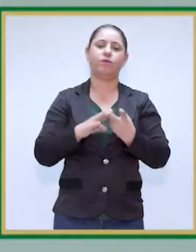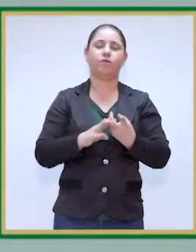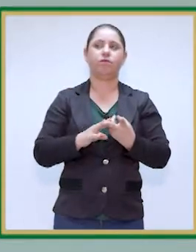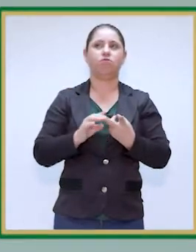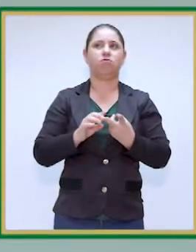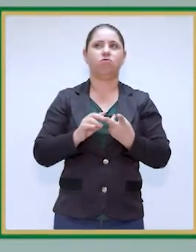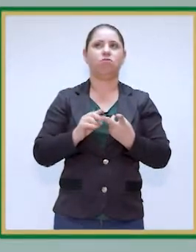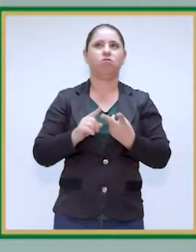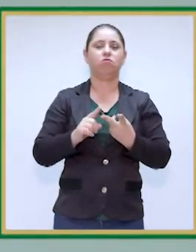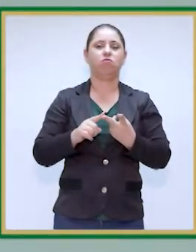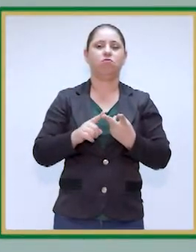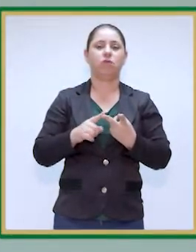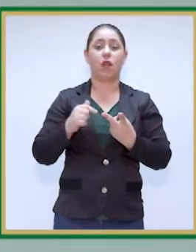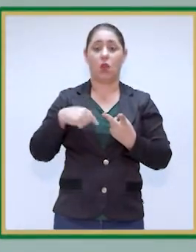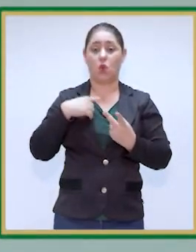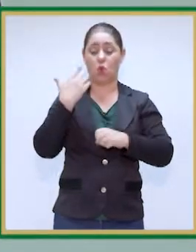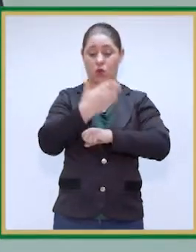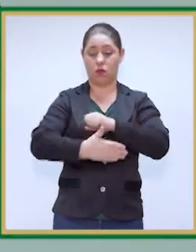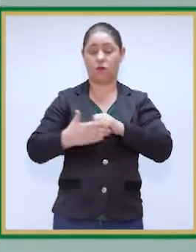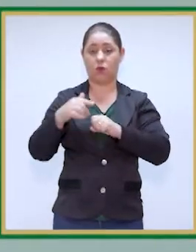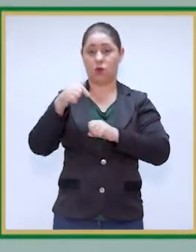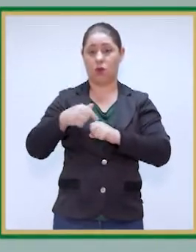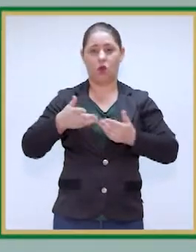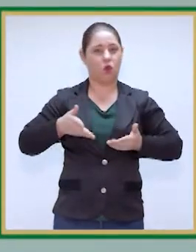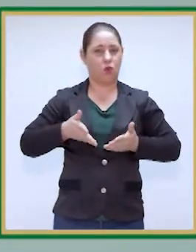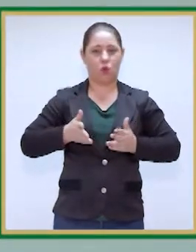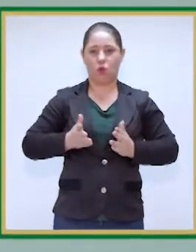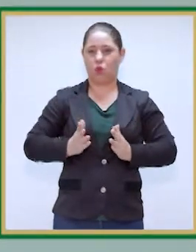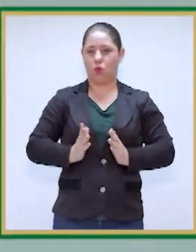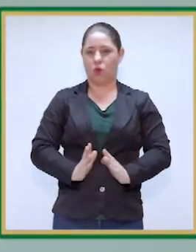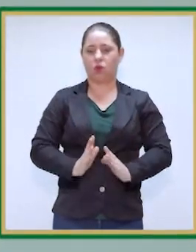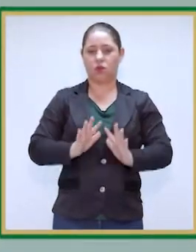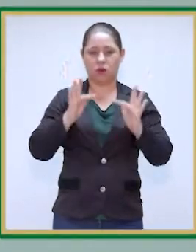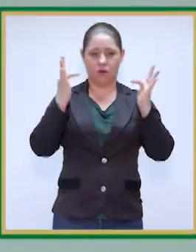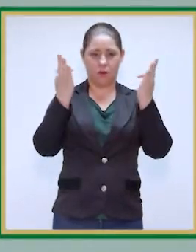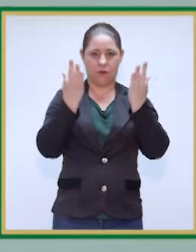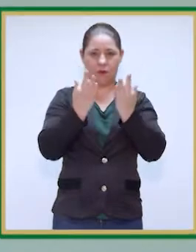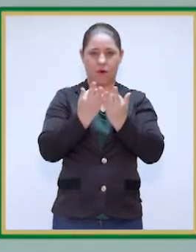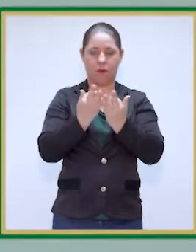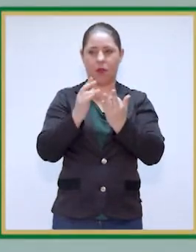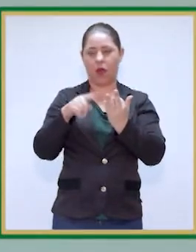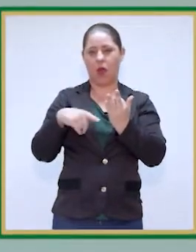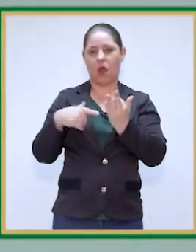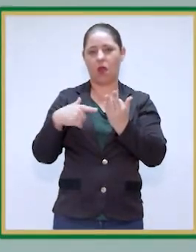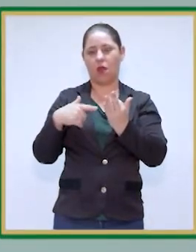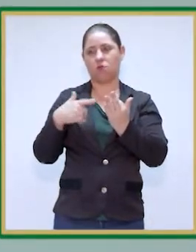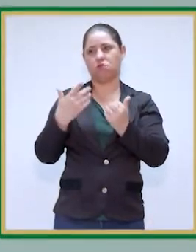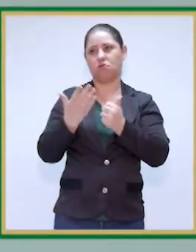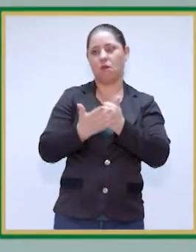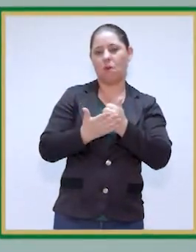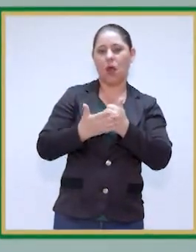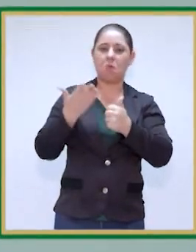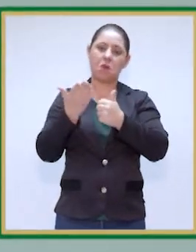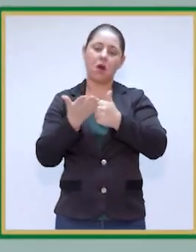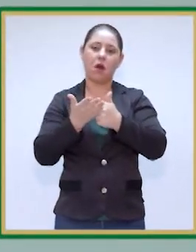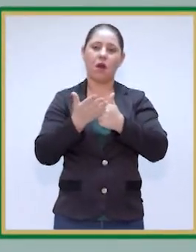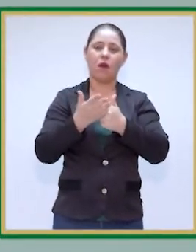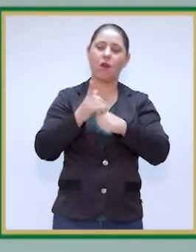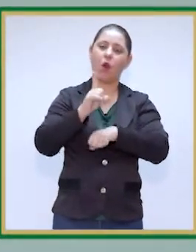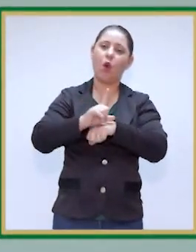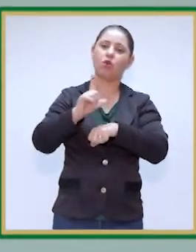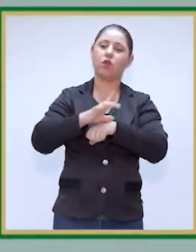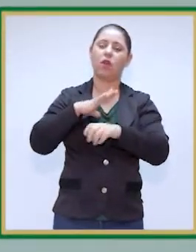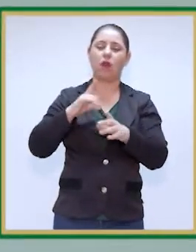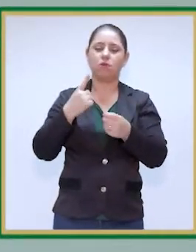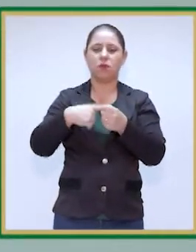Eu estou aqui como defensor, não nasci numa família, vamos colocar, de classe média baixa, meu pai é um